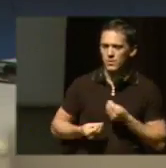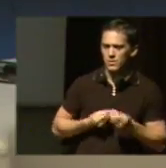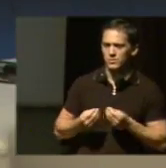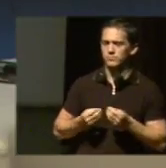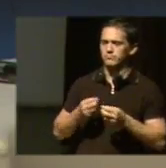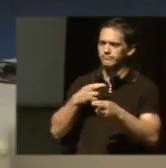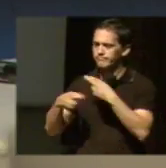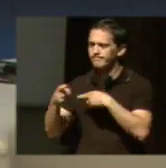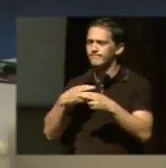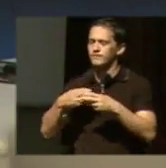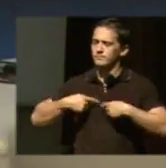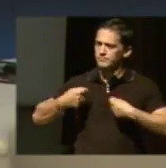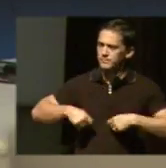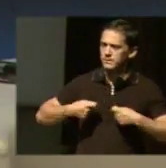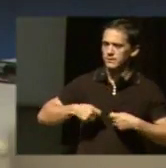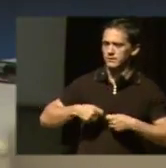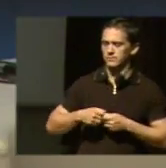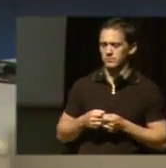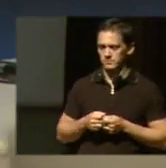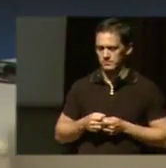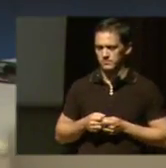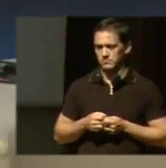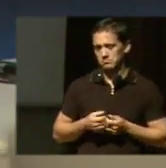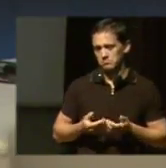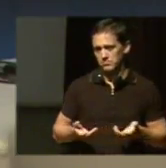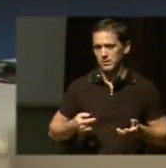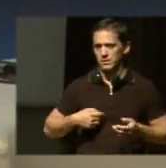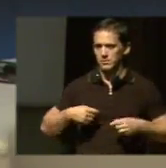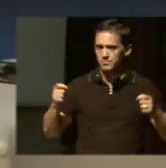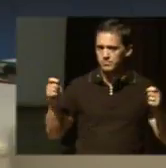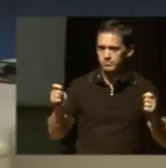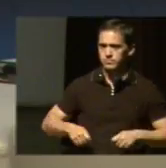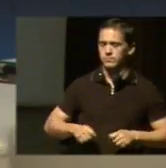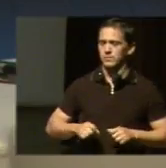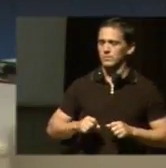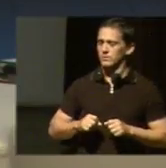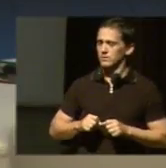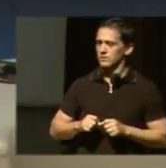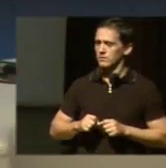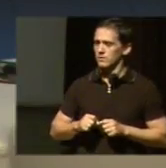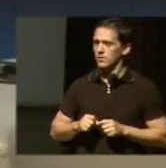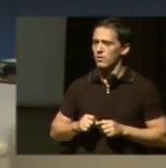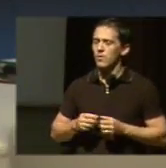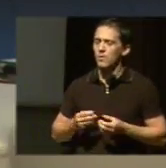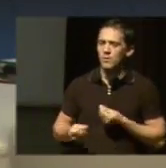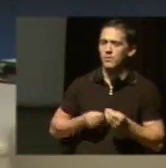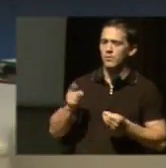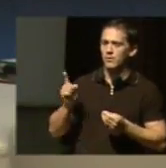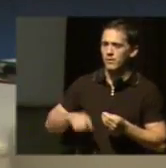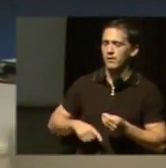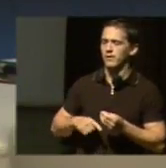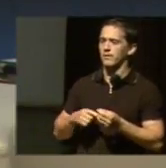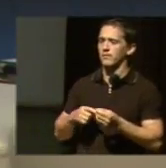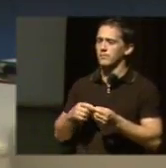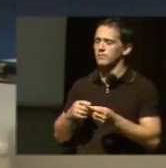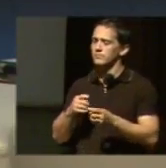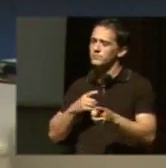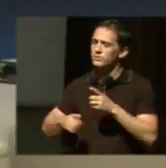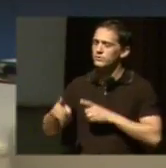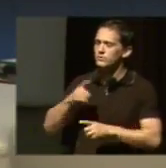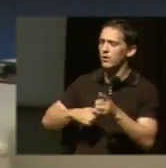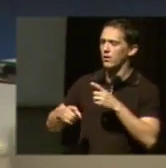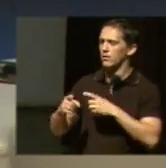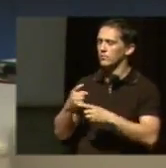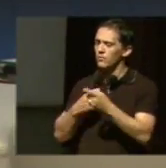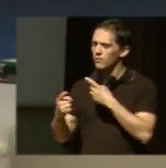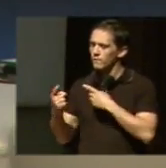outro. E isso eu posso fazer falando com a outra pessoa, mas nós vimos que nós